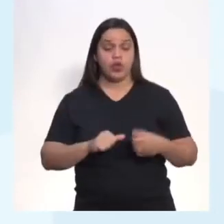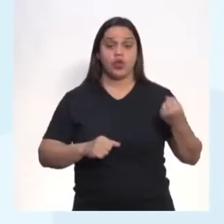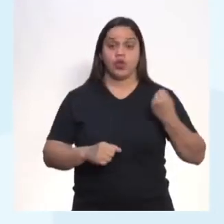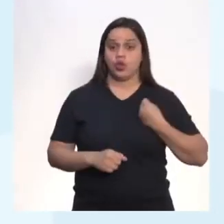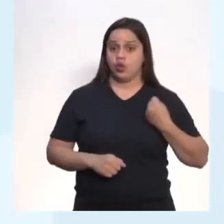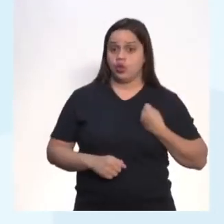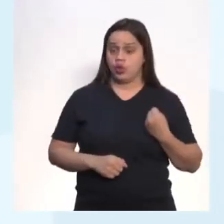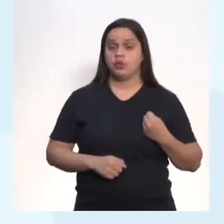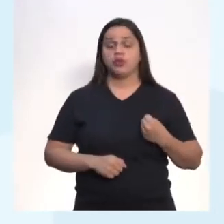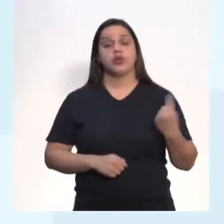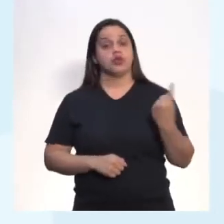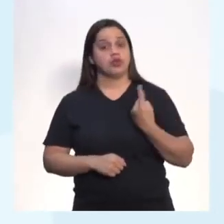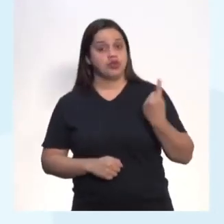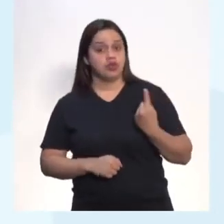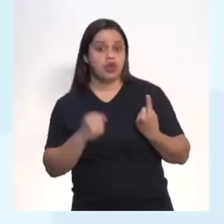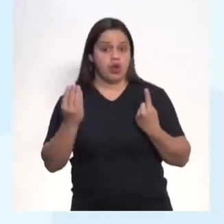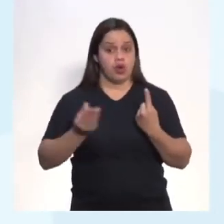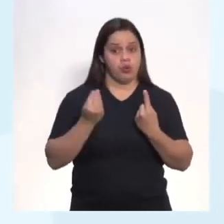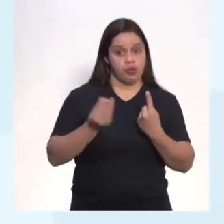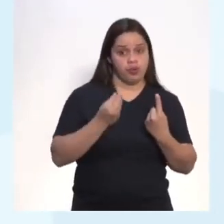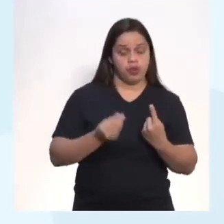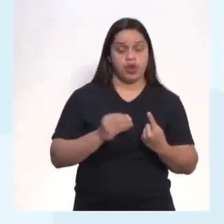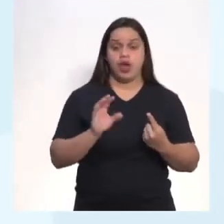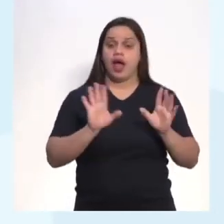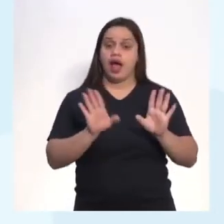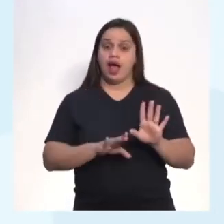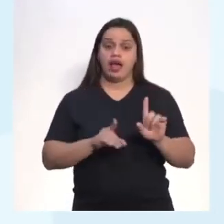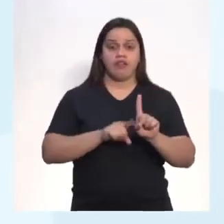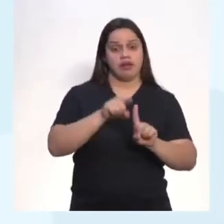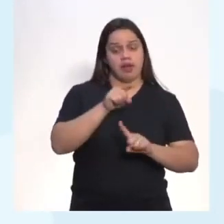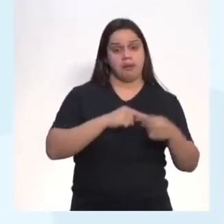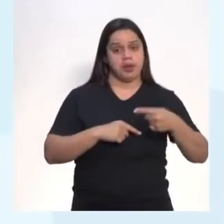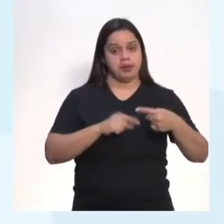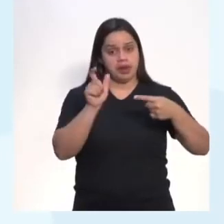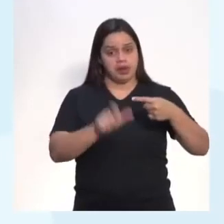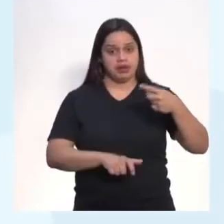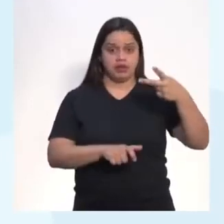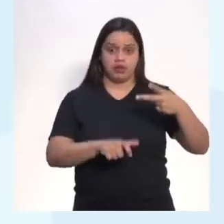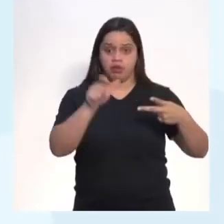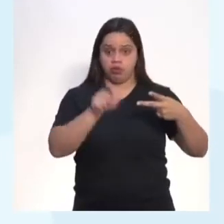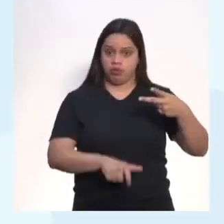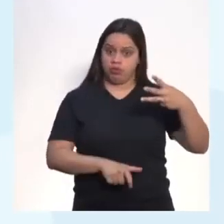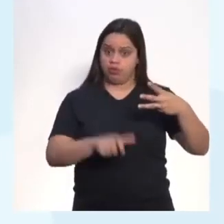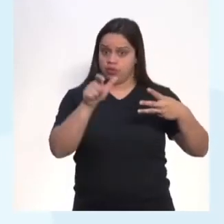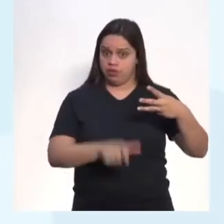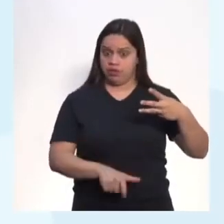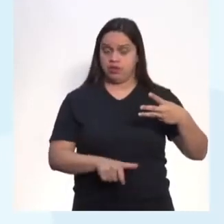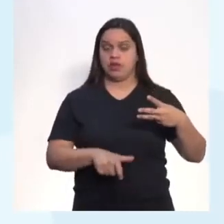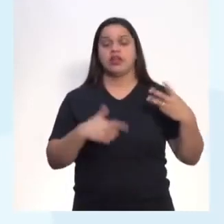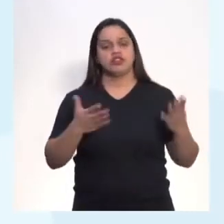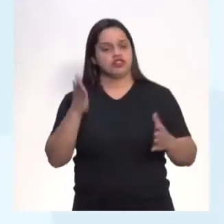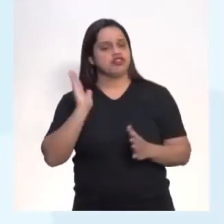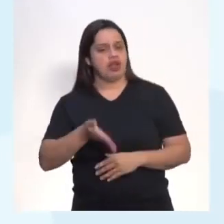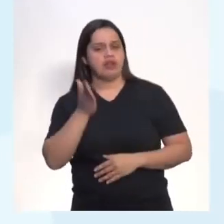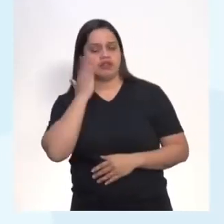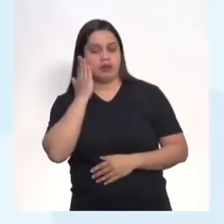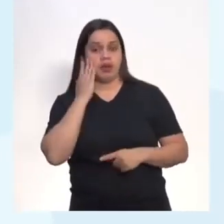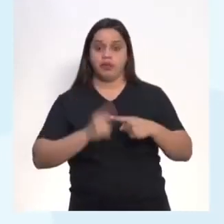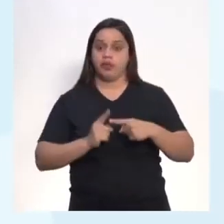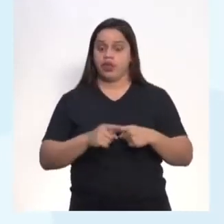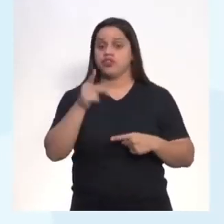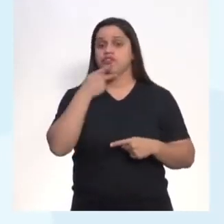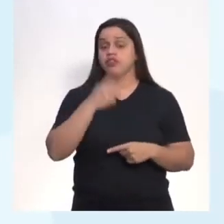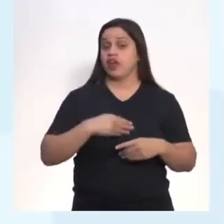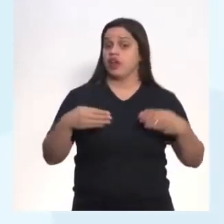número, singular ou plural, e aí vai o grau, que é primeira pessoa, segunda pessoa, terceira pessoa. Já sabemos disso, porque quando a gente fala de